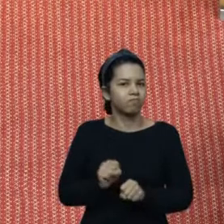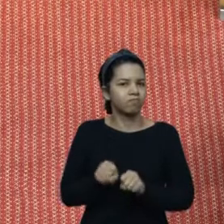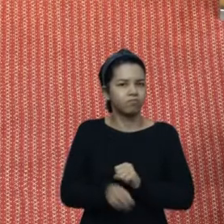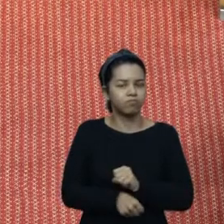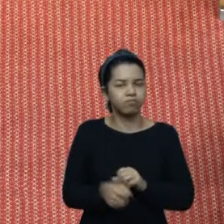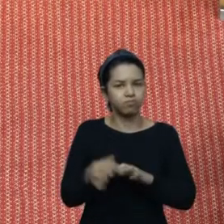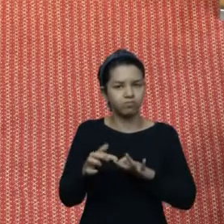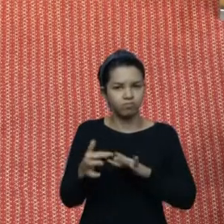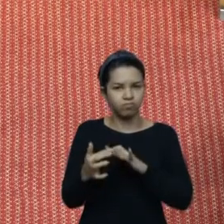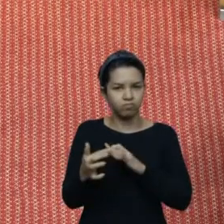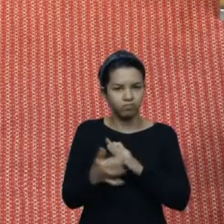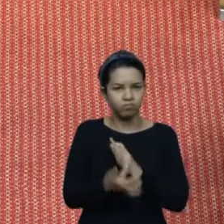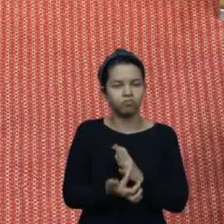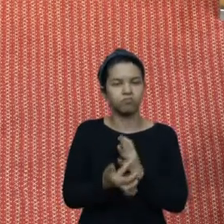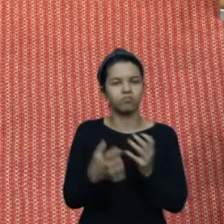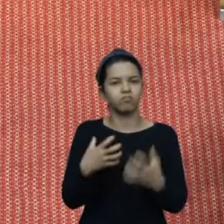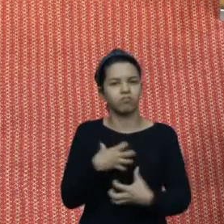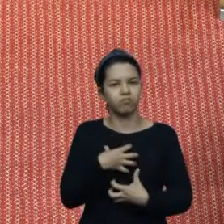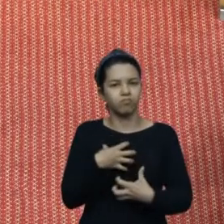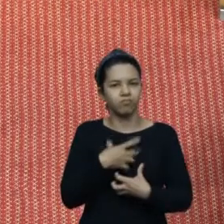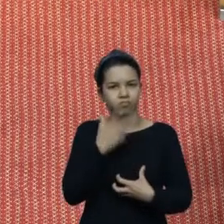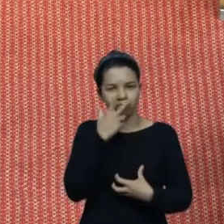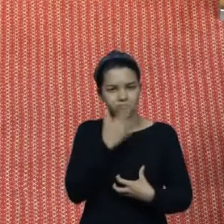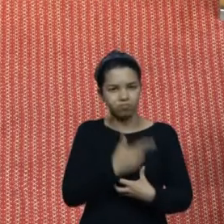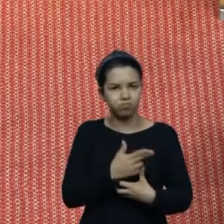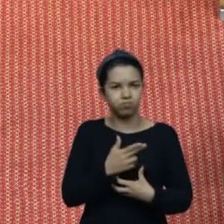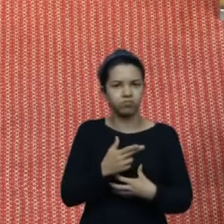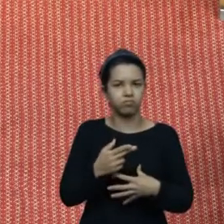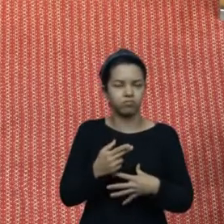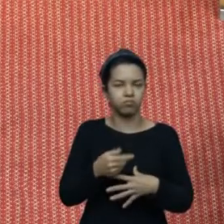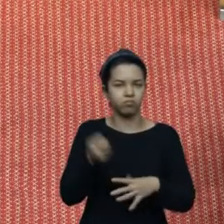né? Com a sensação de que estão botando um